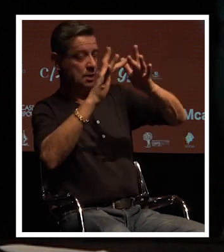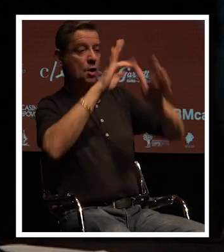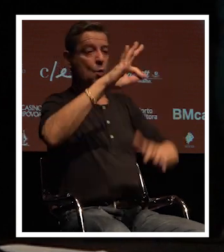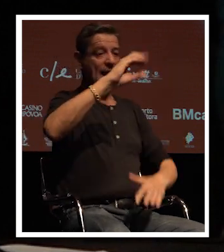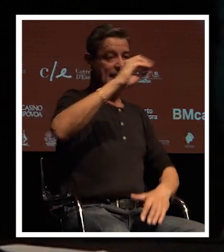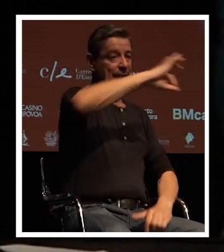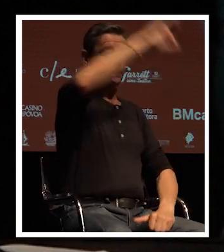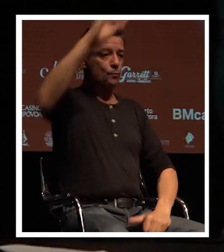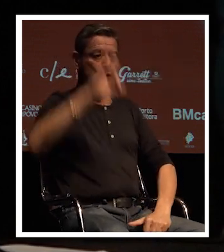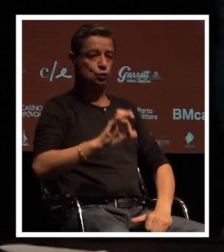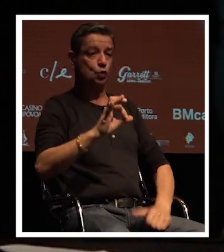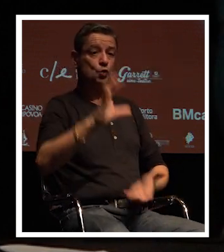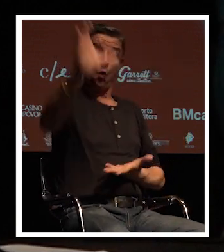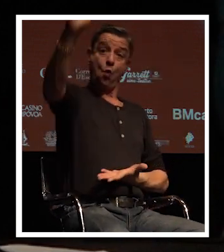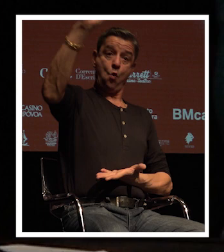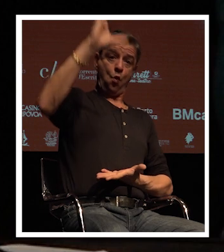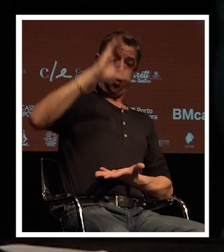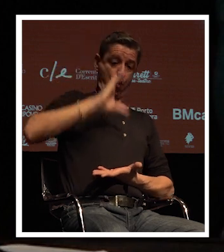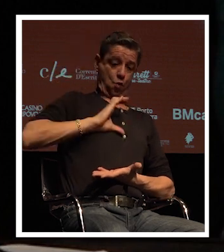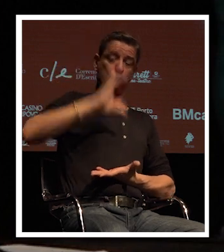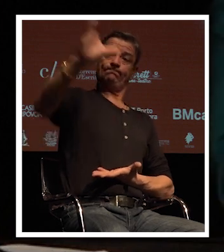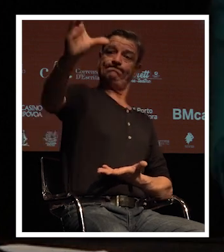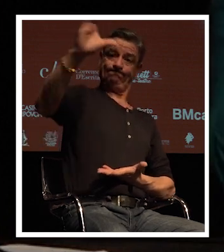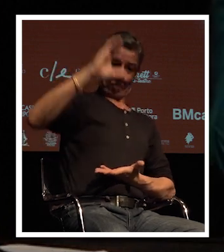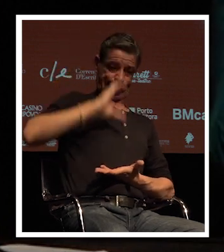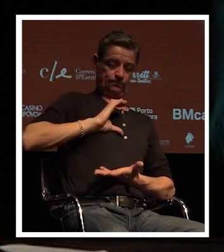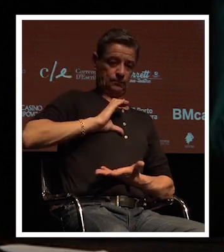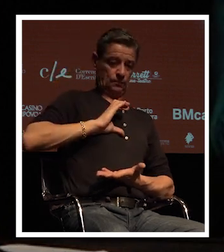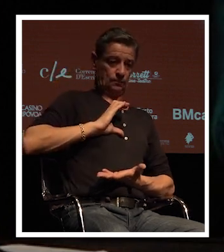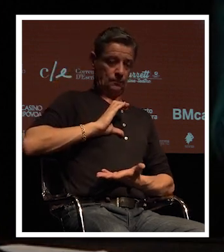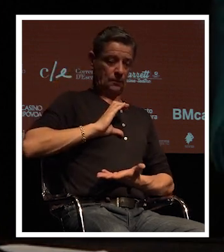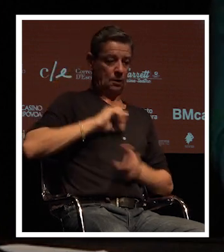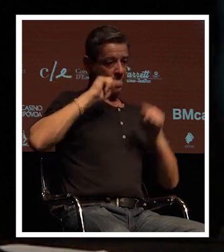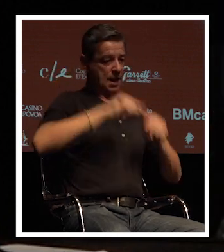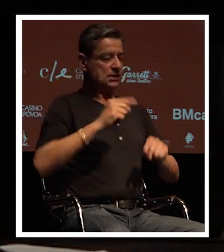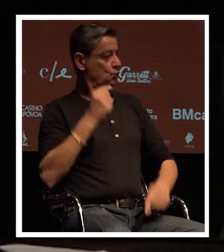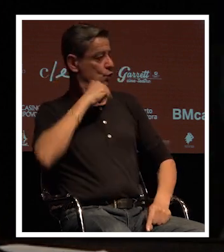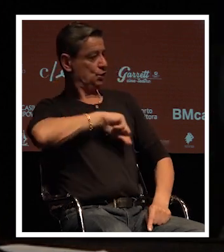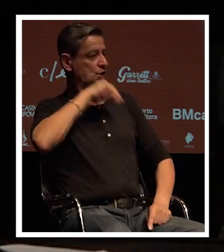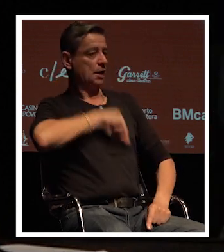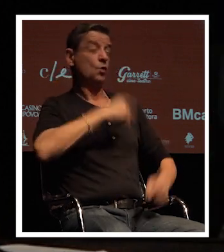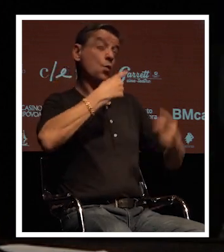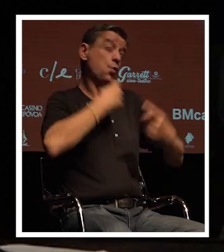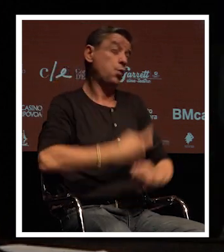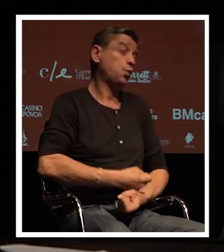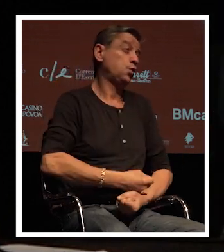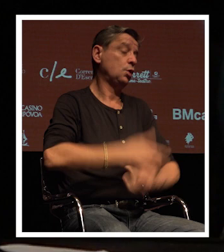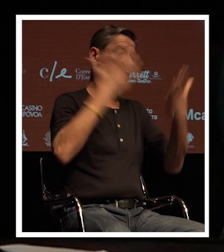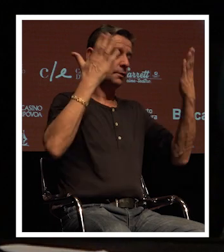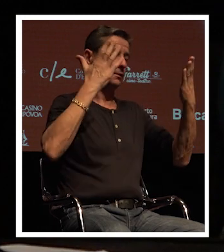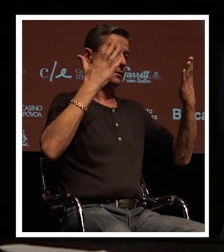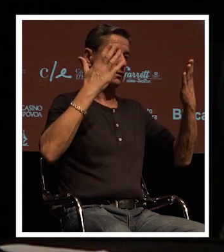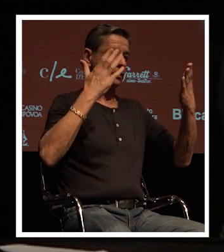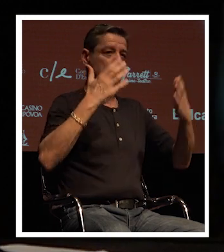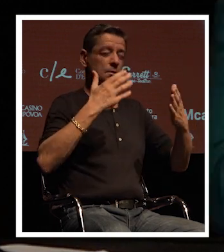40% são um lucro Imediato do Jeff bezels que eh cujos ganhos são incalculáveis quer dizer nós não temos